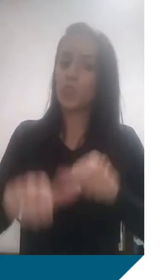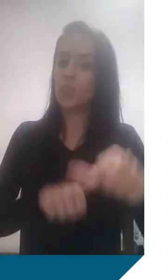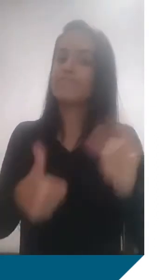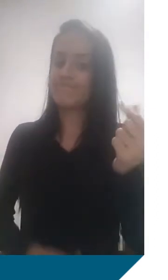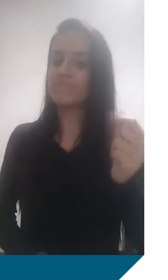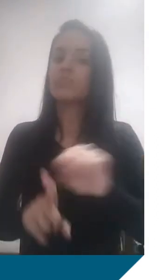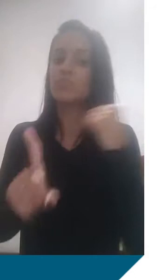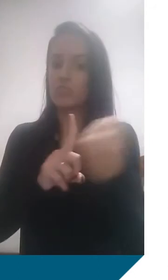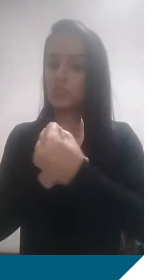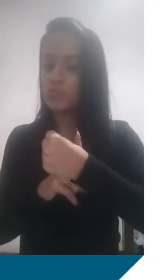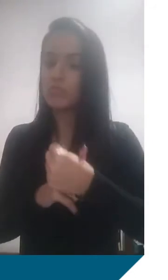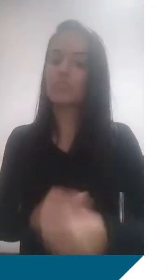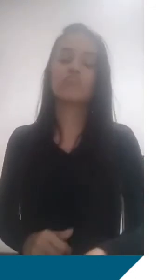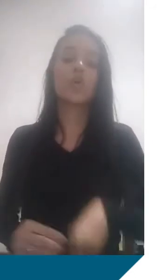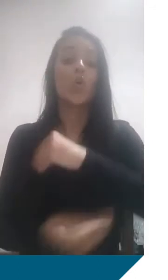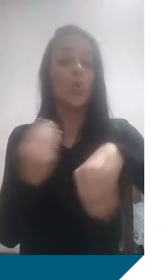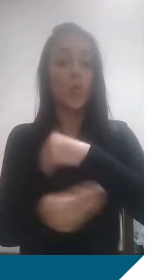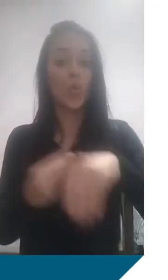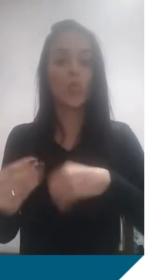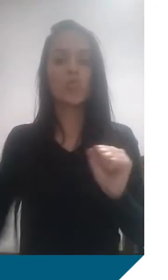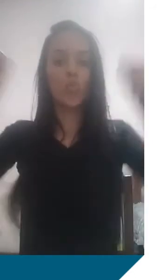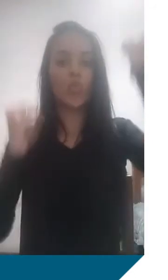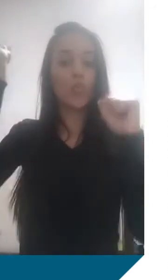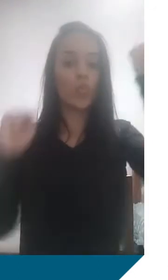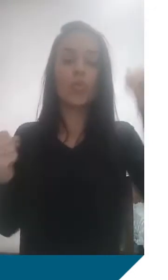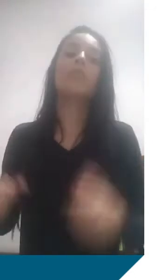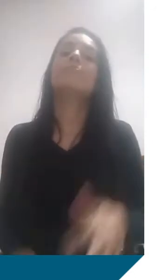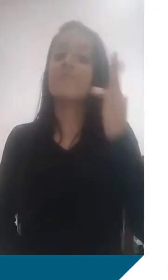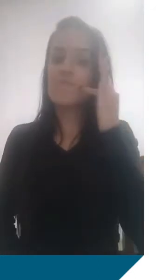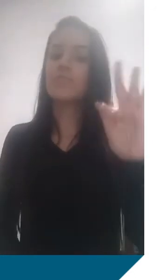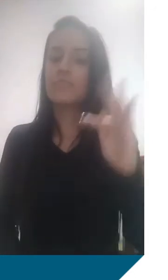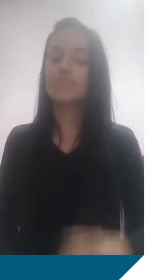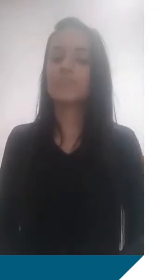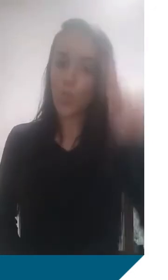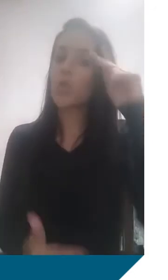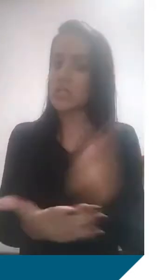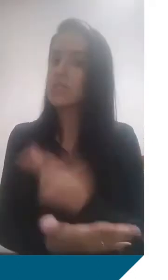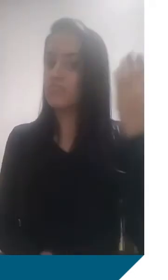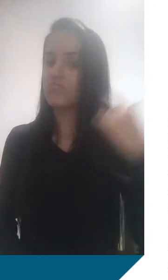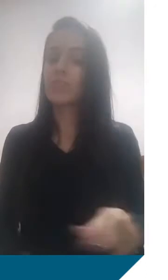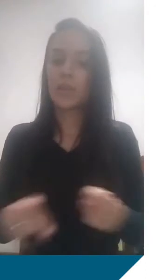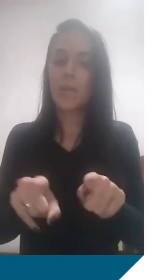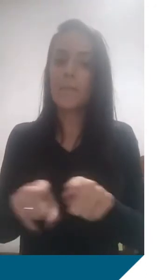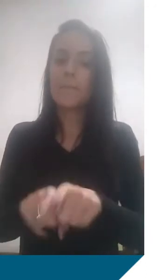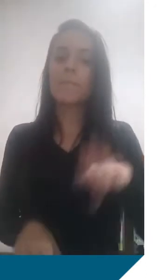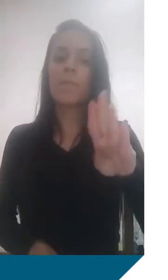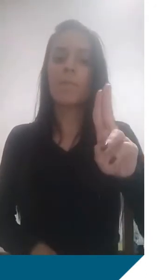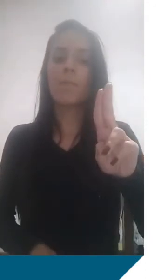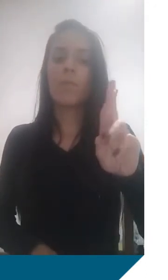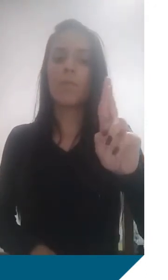mudanças econômicas e sociais, como as revoluções industrial e francesa, aconteciam à época. A burguesia